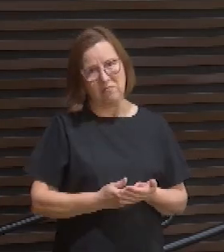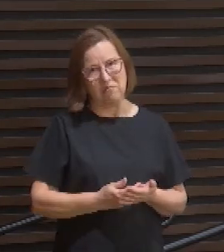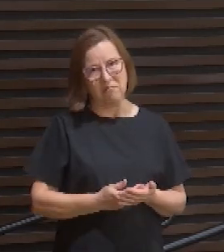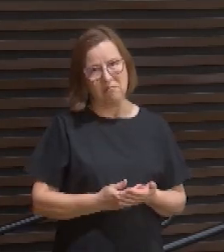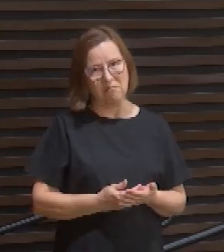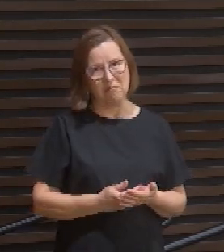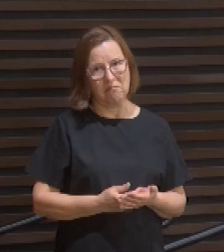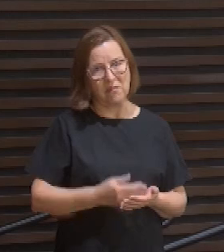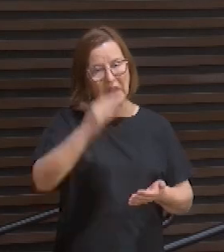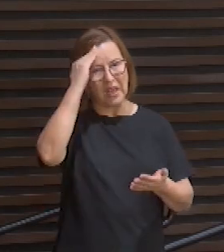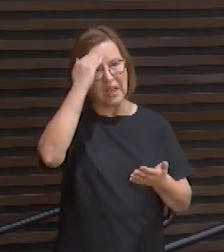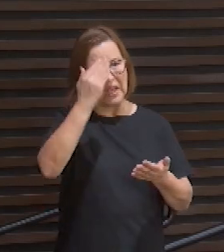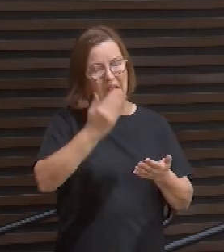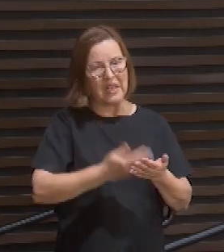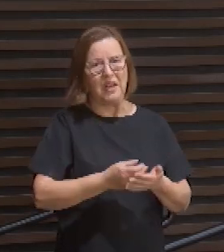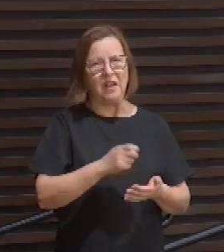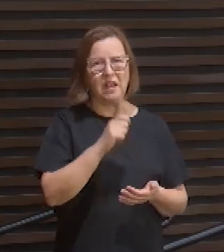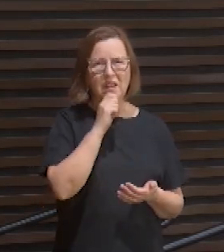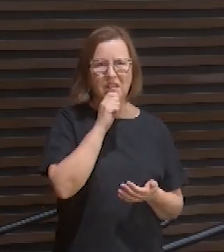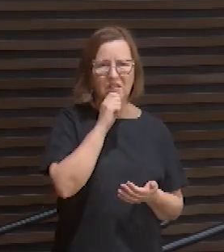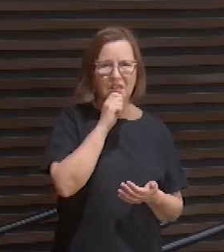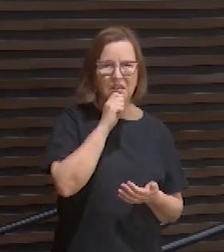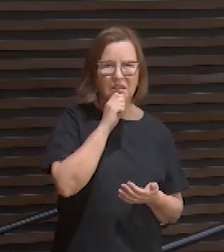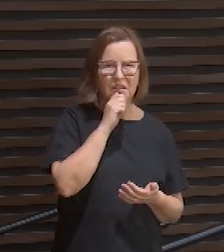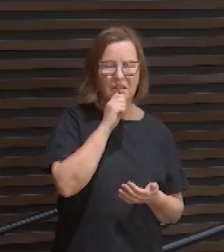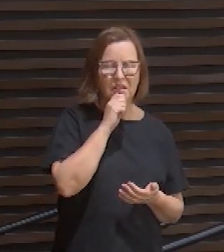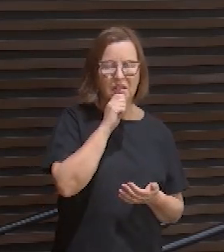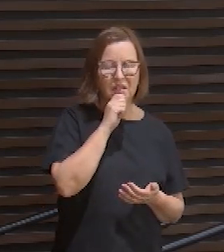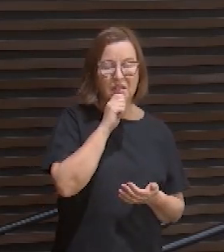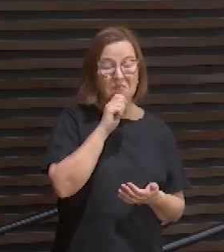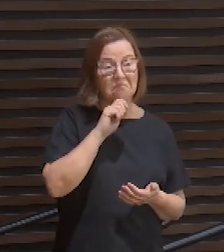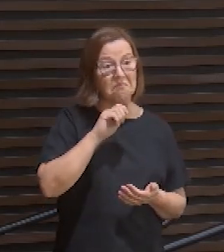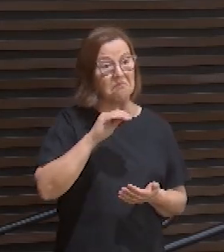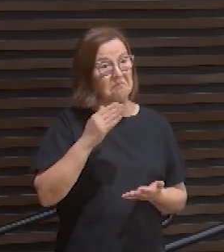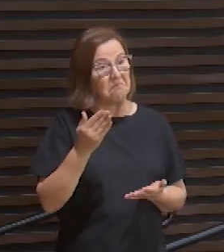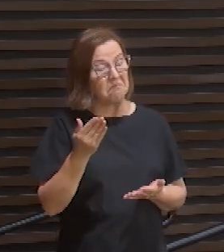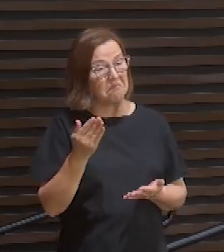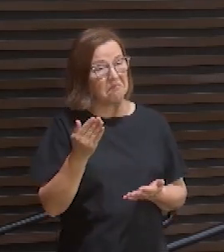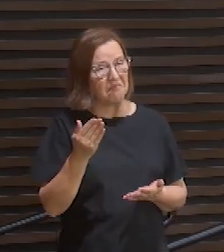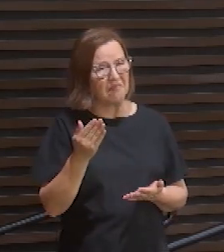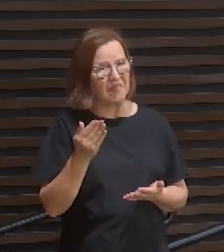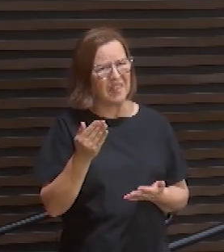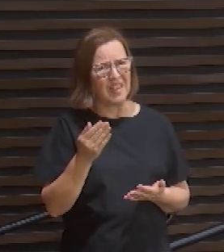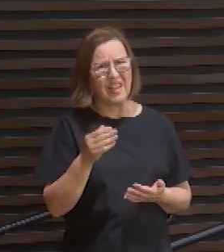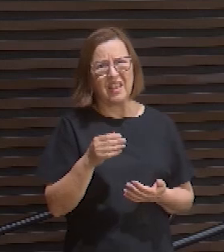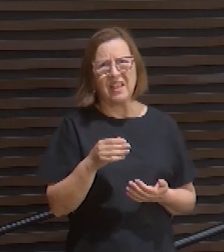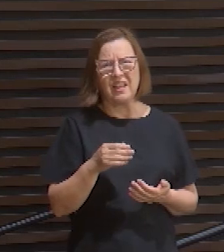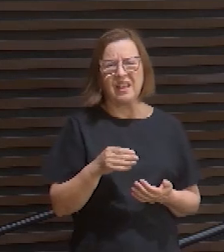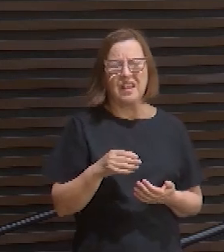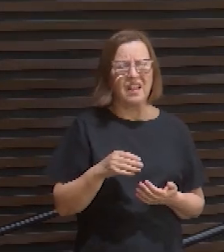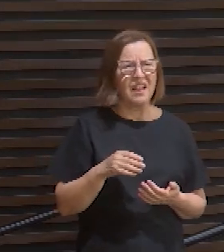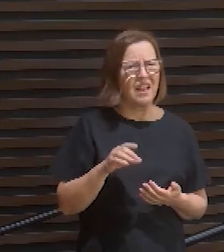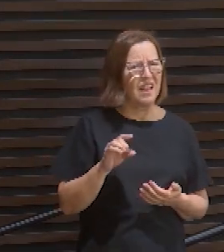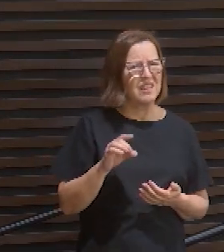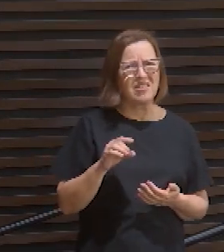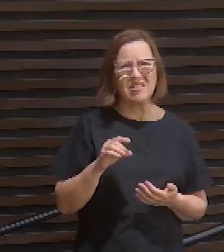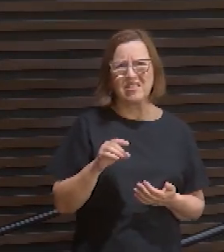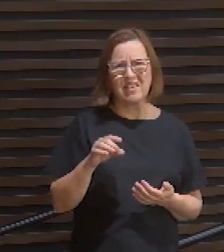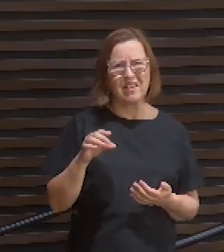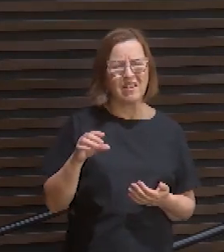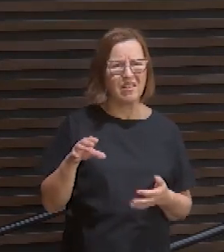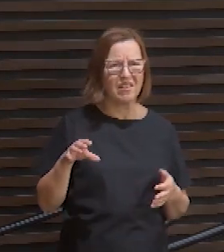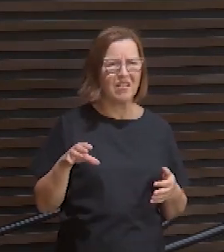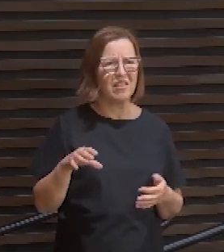irmãos, é aquela fé não salvífica, ou seja, o mero assentimento intelectual. A